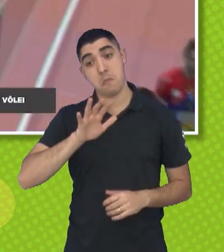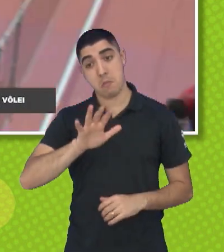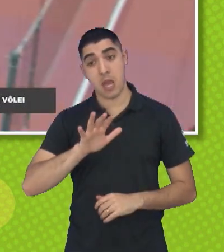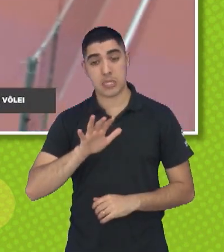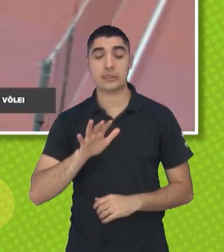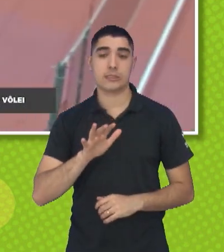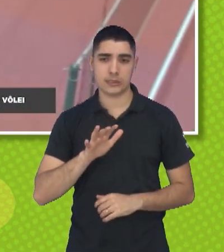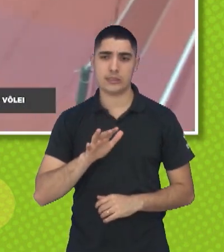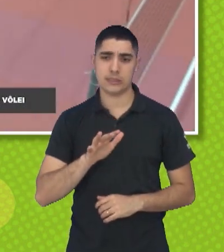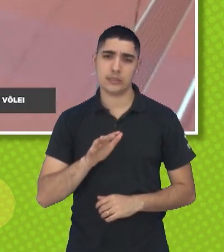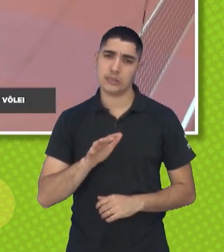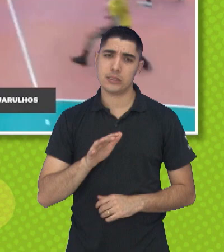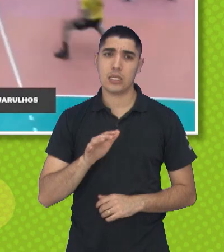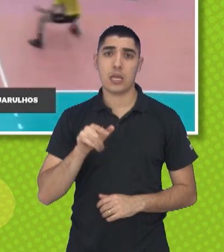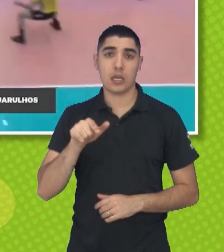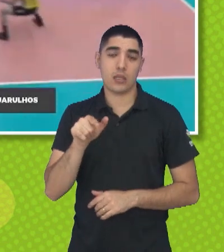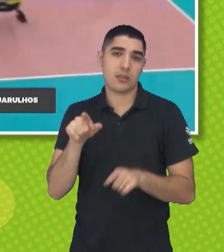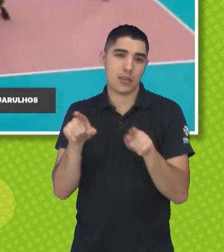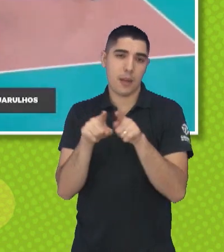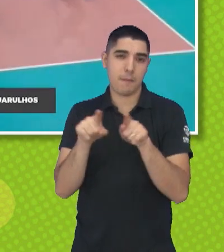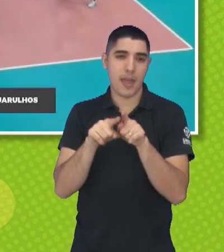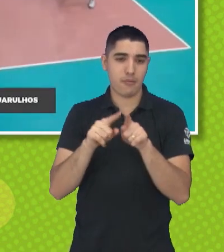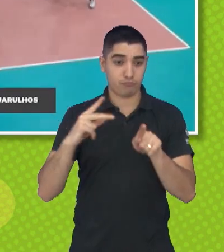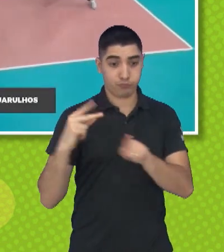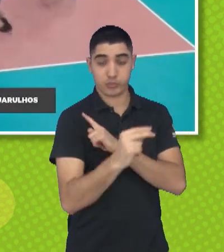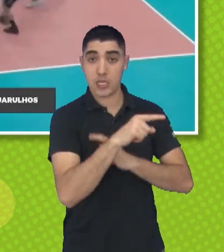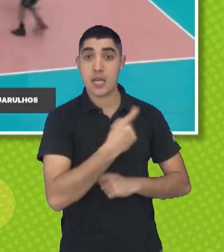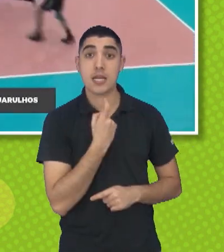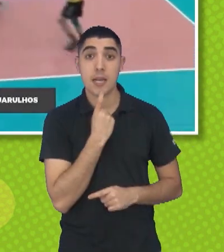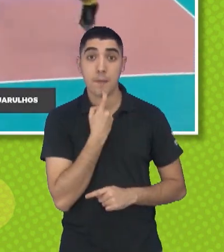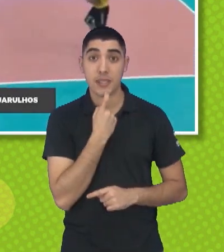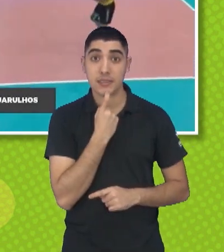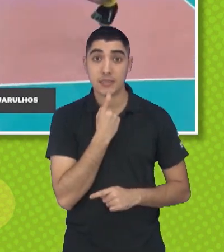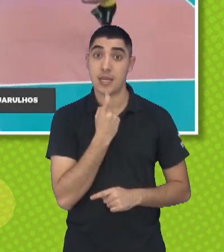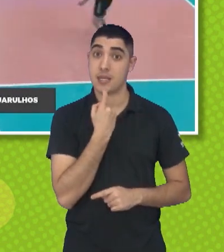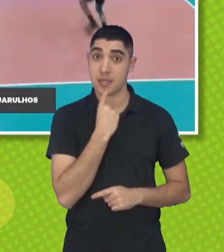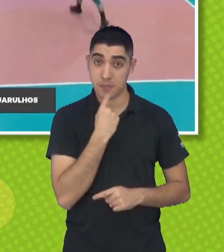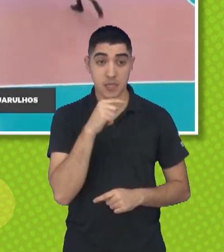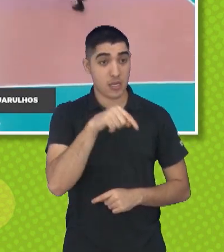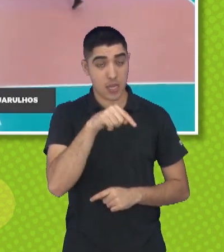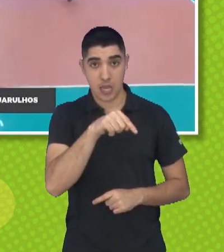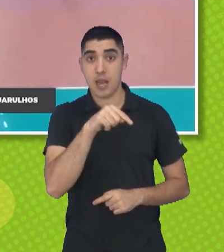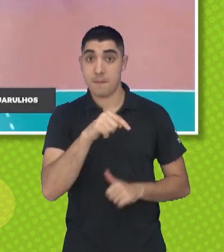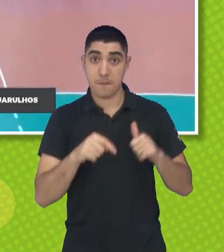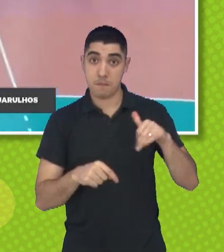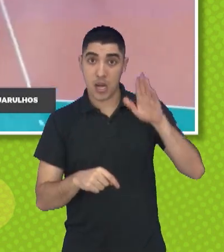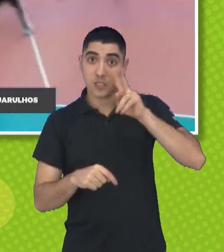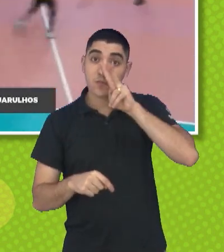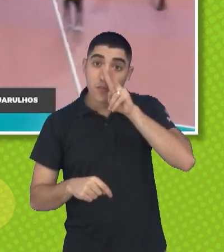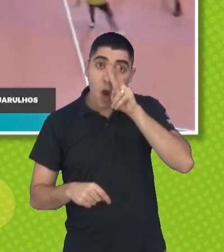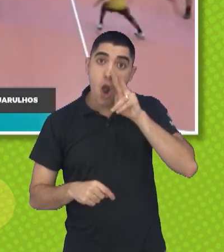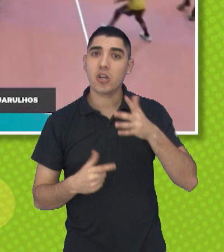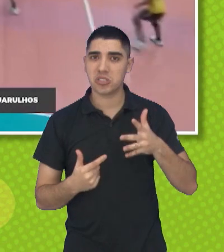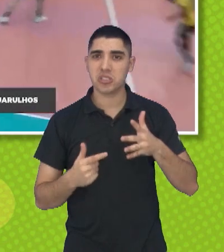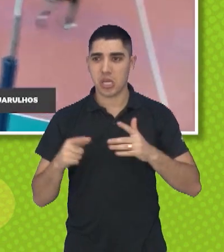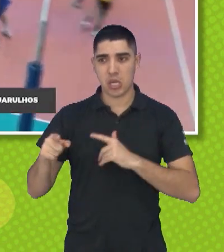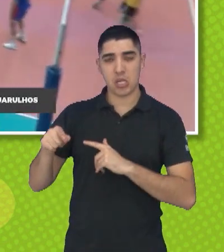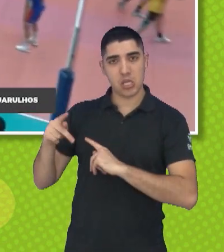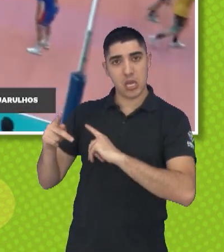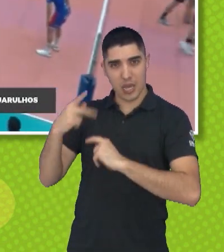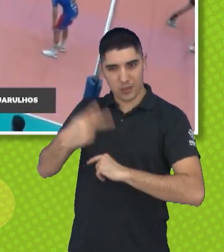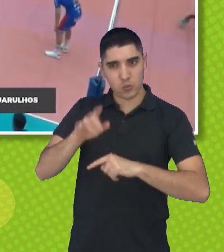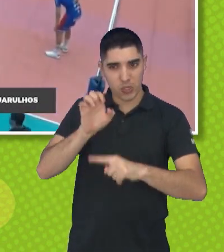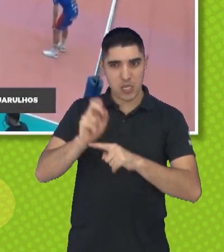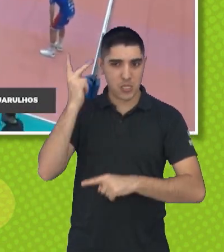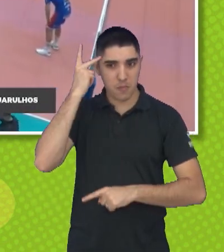Então, desclassificou o Campinas, que era uma das equipes fortes, e é uma das equipes fortes aqui do estado de São Paulo.